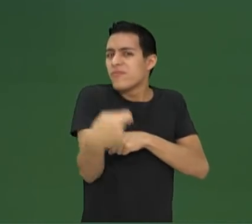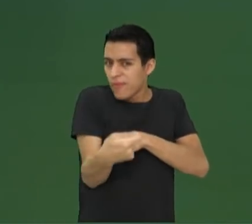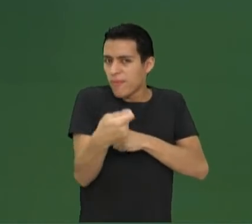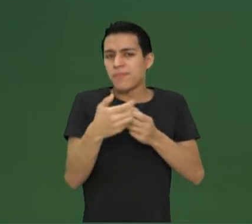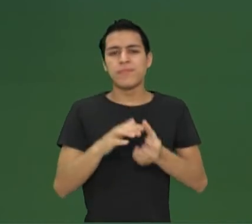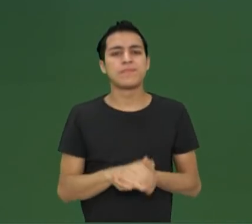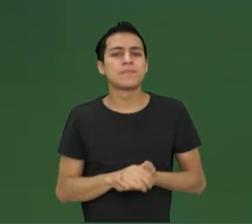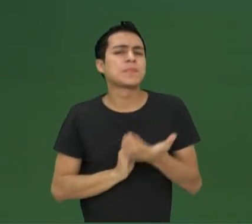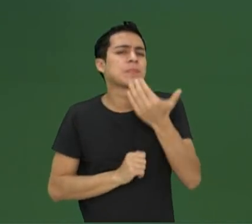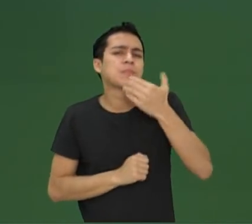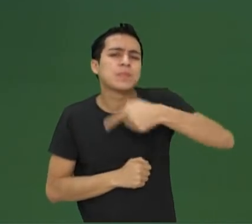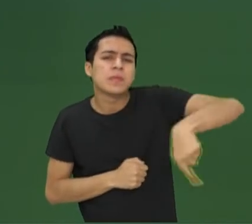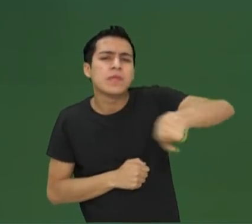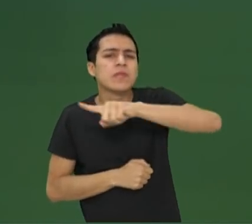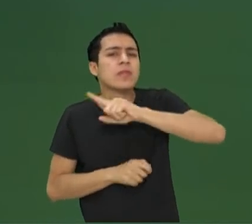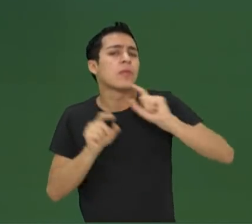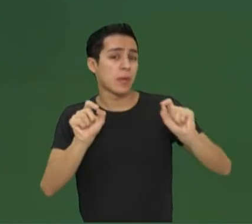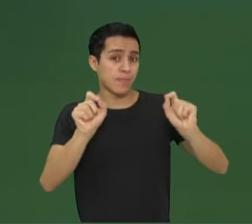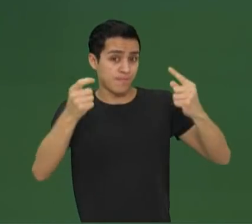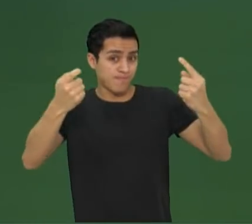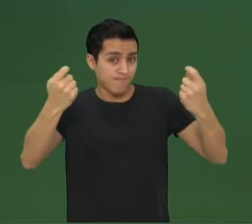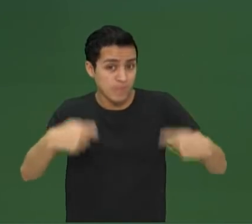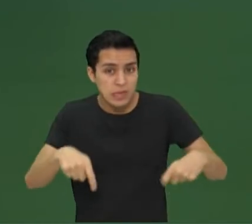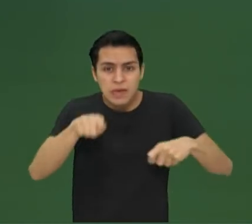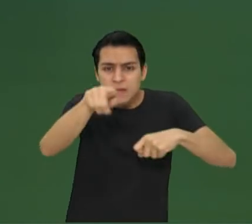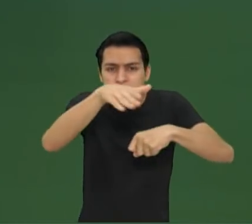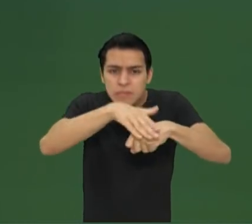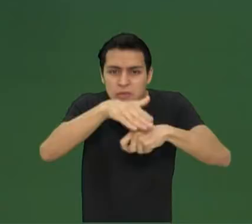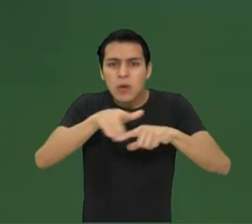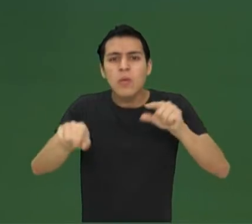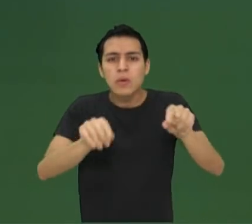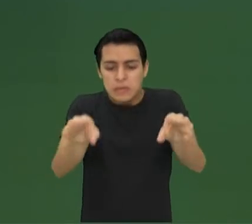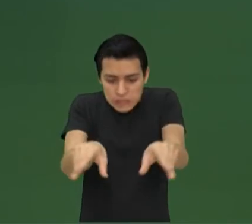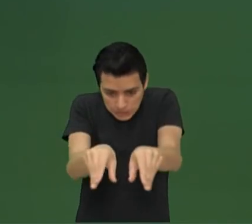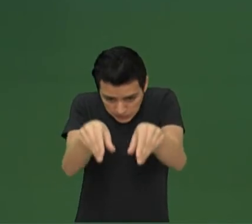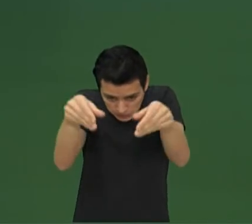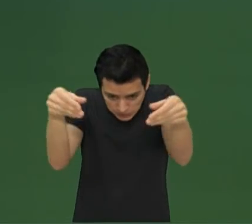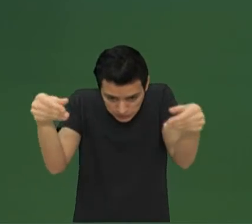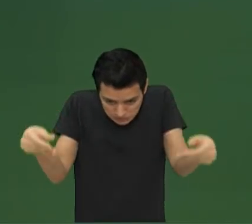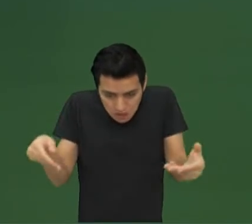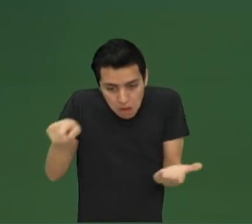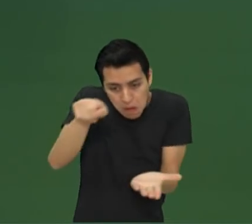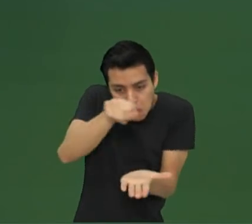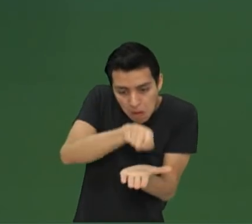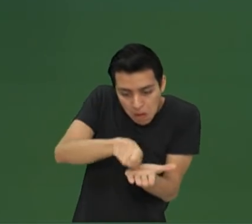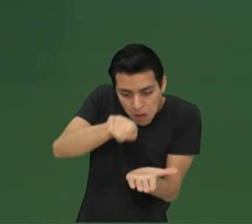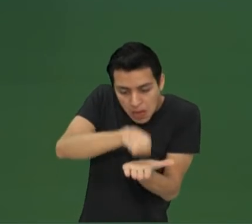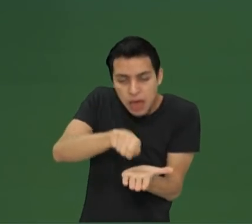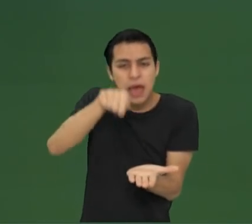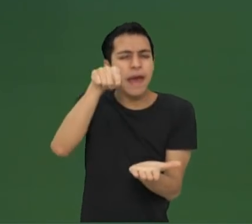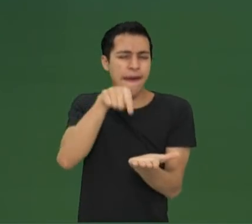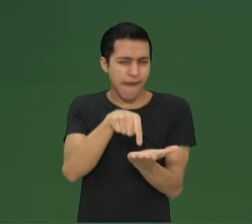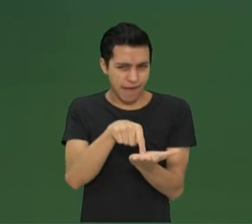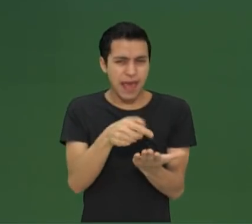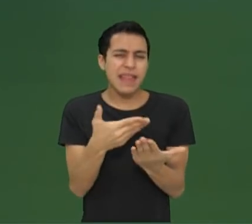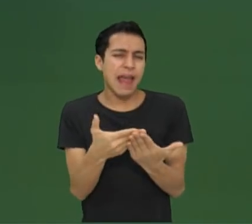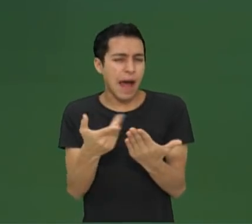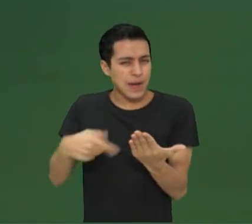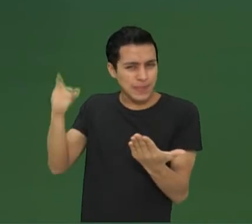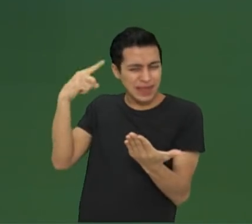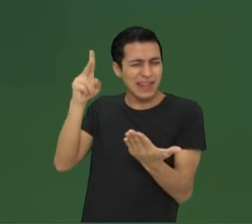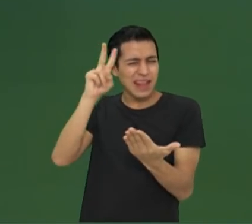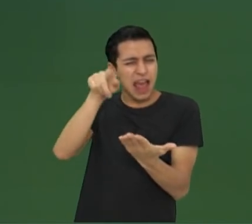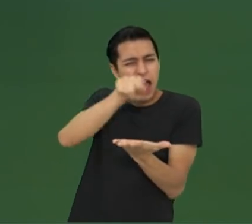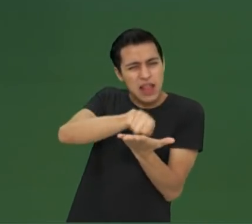Então, o que eu preciso de vocês? Eu preciso que vocês peguem o caderno de vocês, né? Vocês têm a anotação aí das aulas